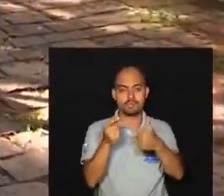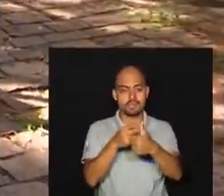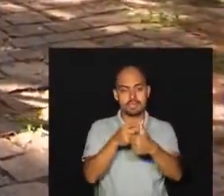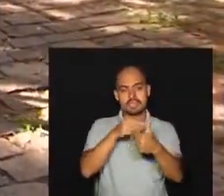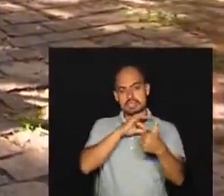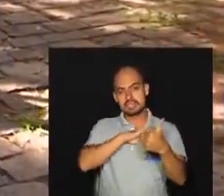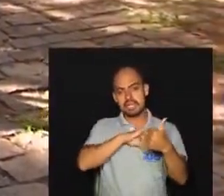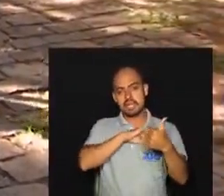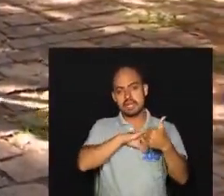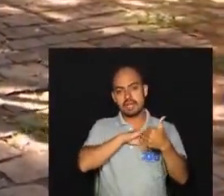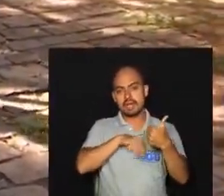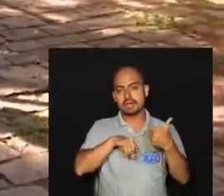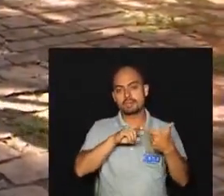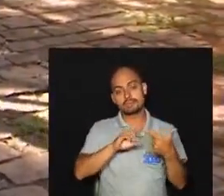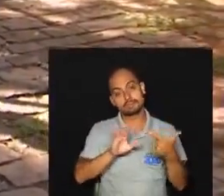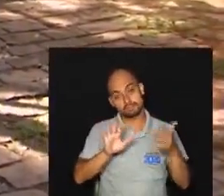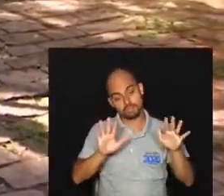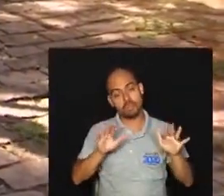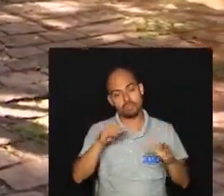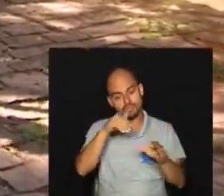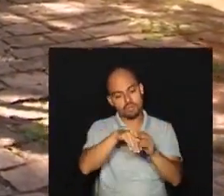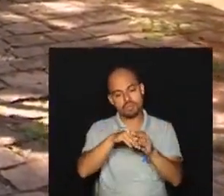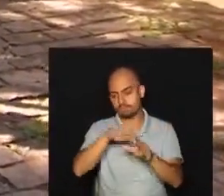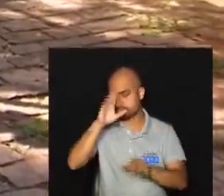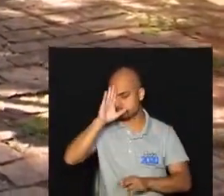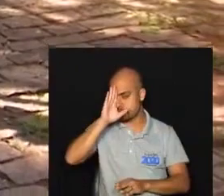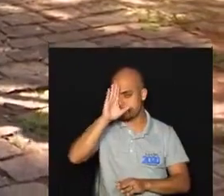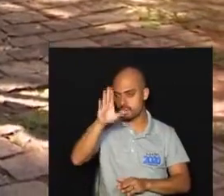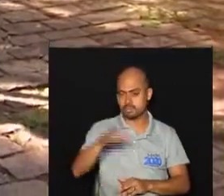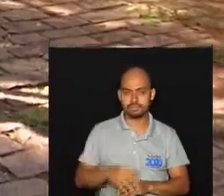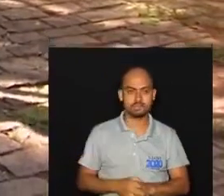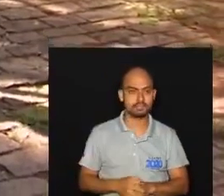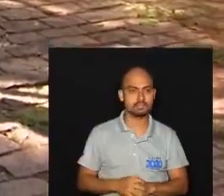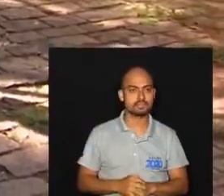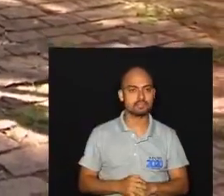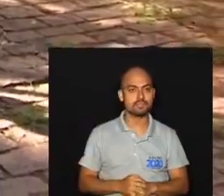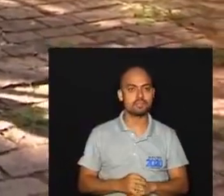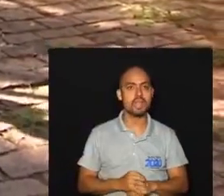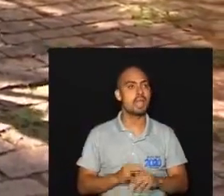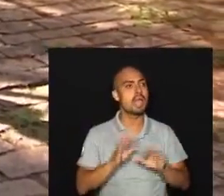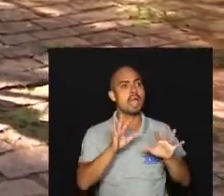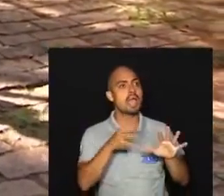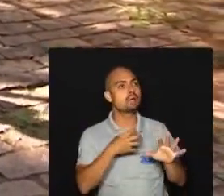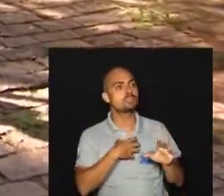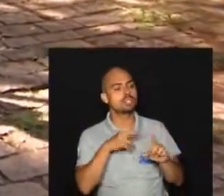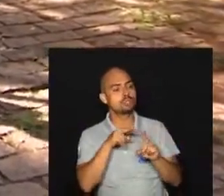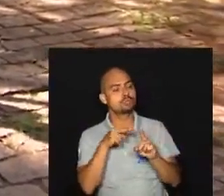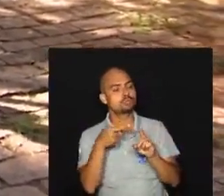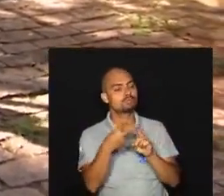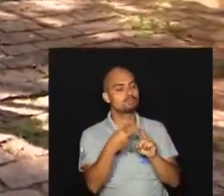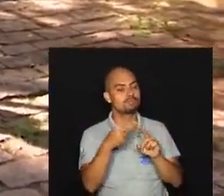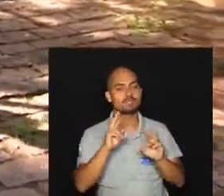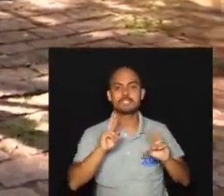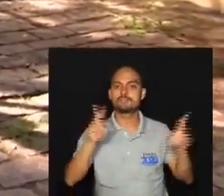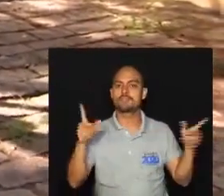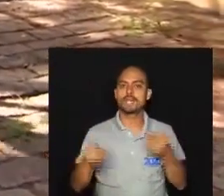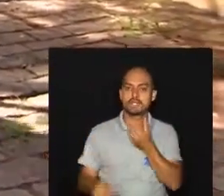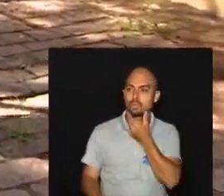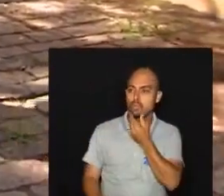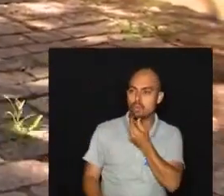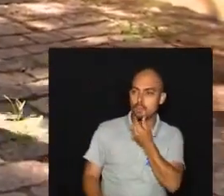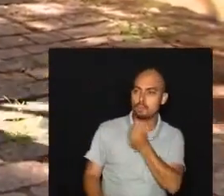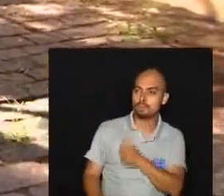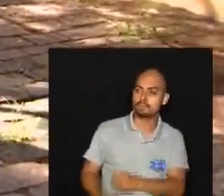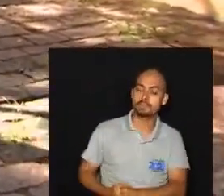salários. Então, eu acho que o voto é fundamental. É um olhar diferenciado do olhar masculino. Sim, eu acho que a